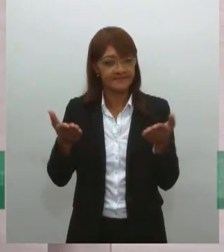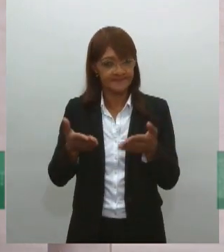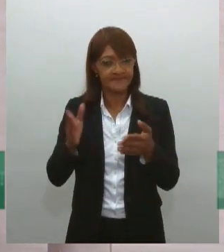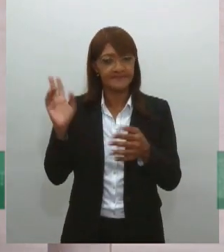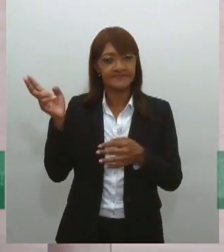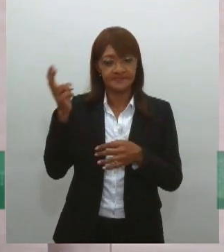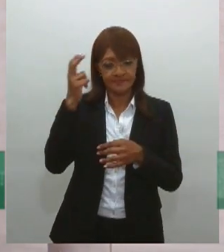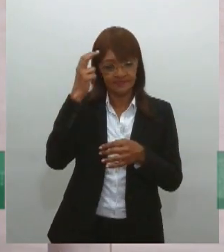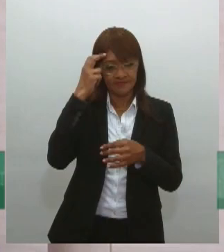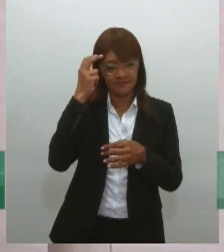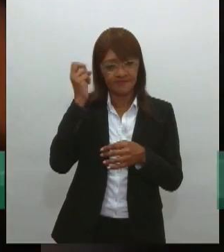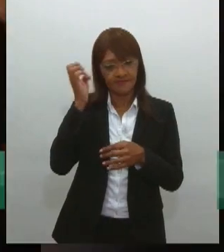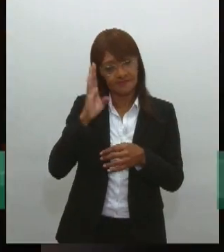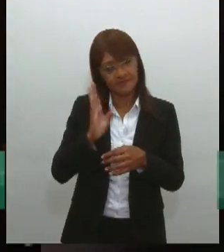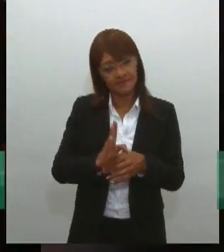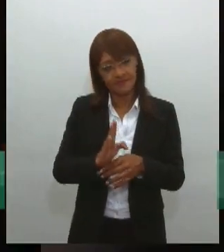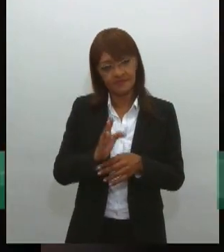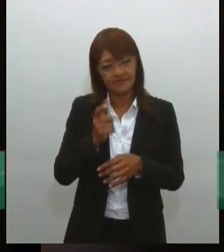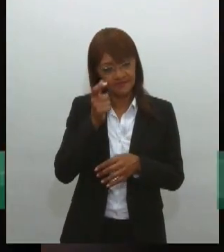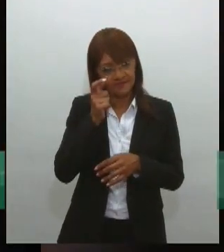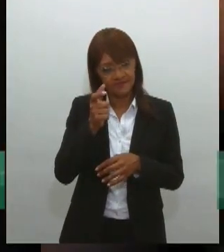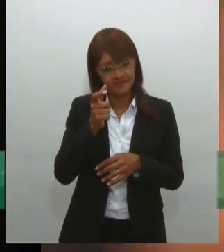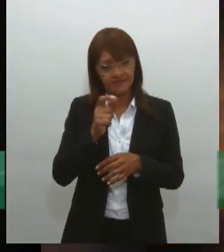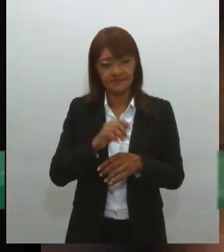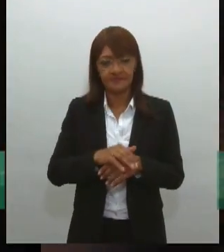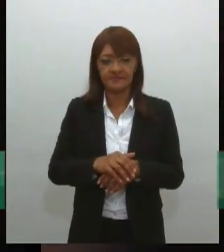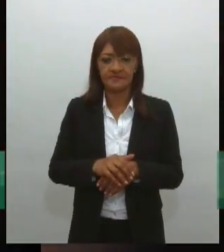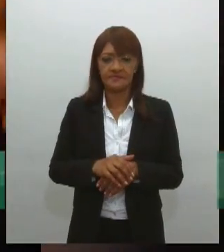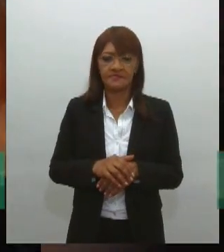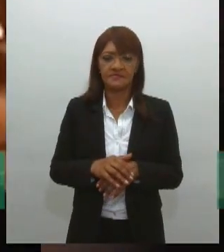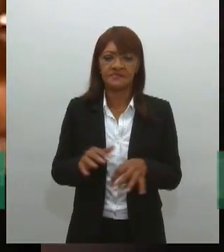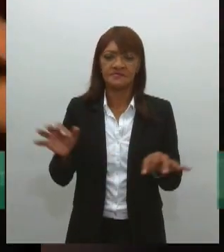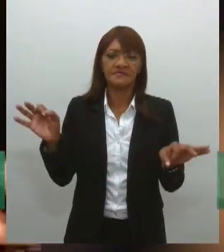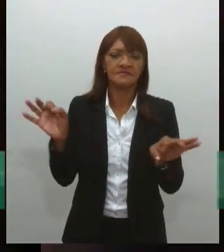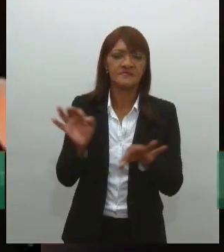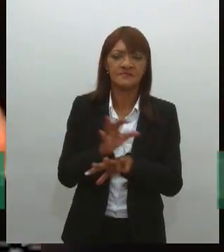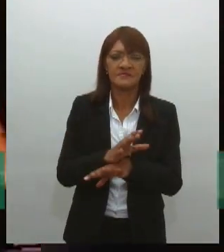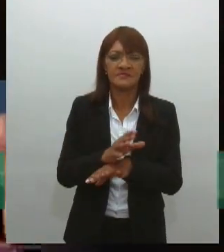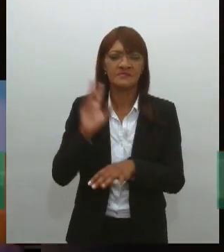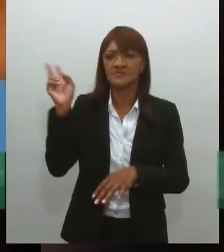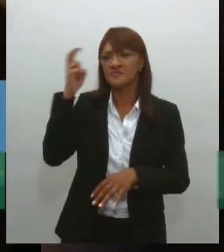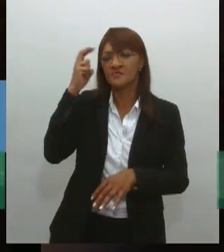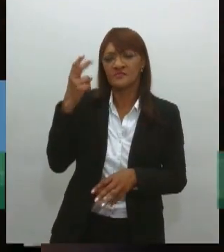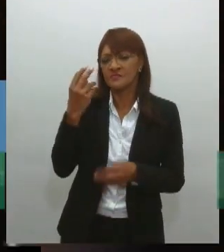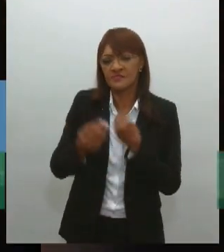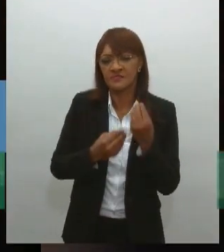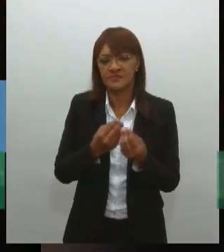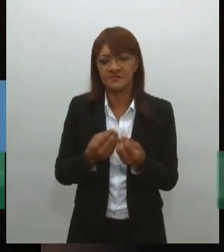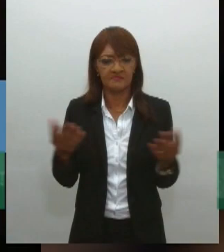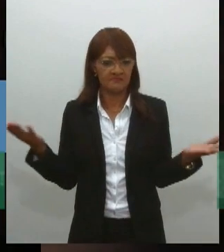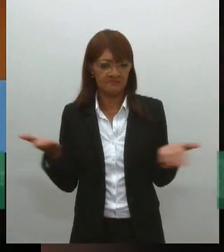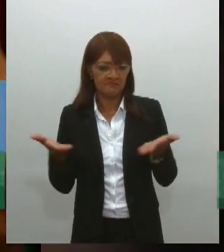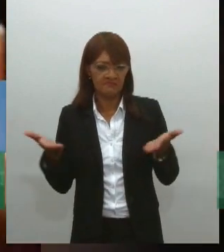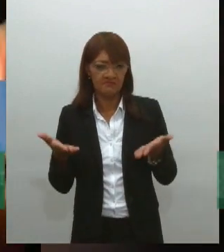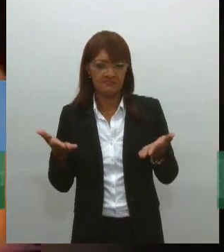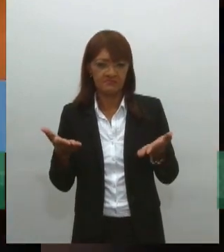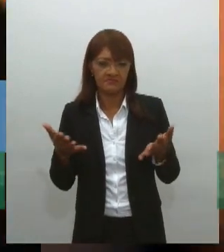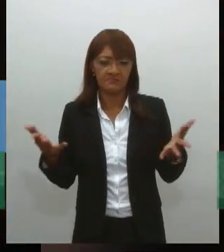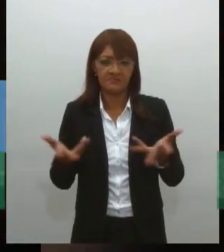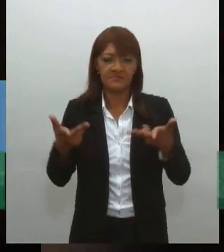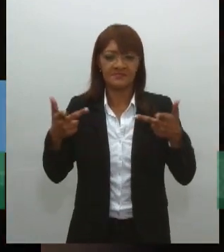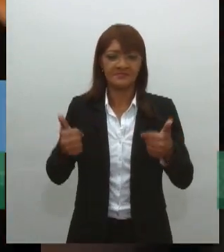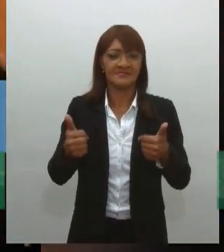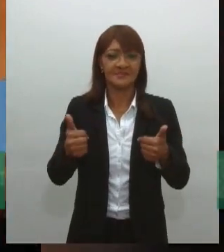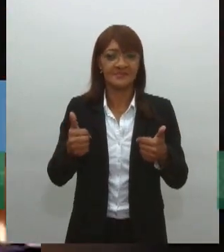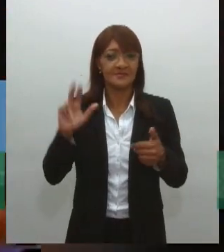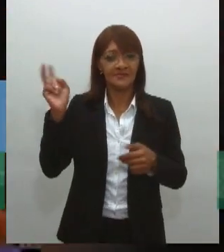brasileira. Vamos dar uma olhadinha. Se acabar com essa história de achar que cultura é uma coisa extraordinária. Cultura é ordinária, cultura é